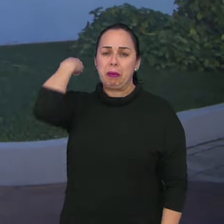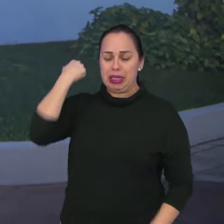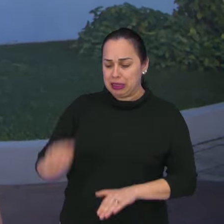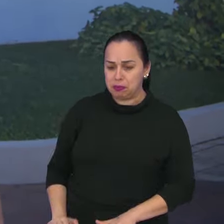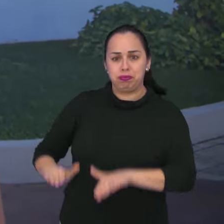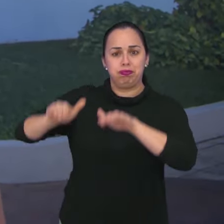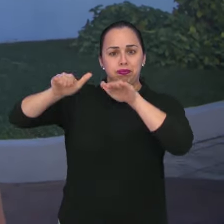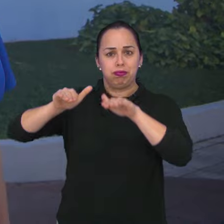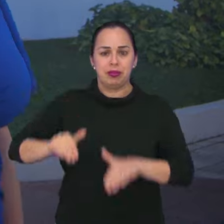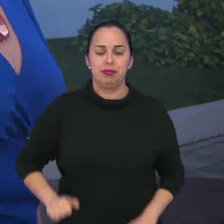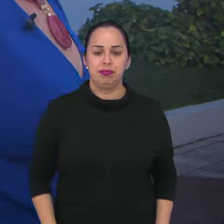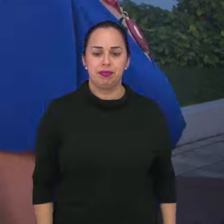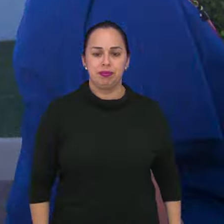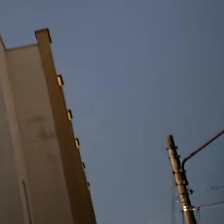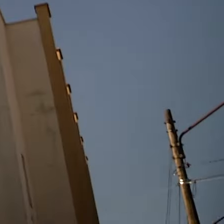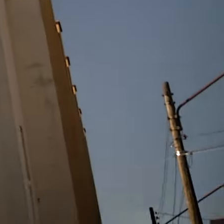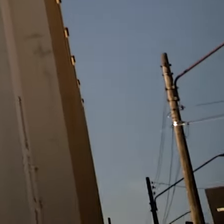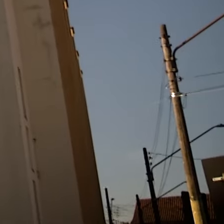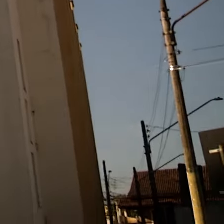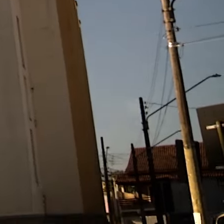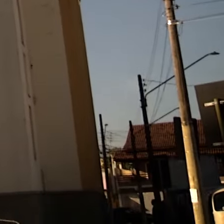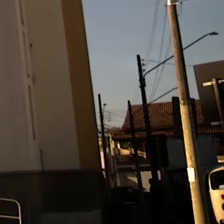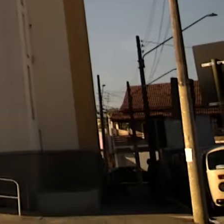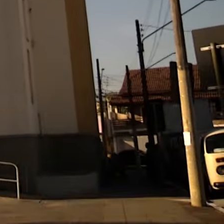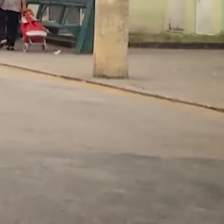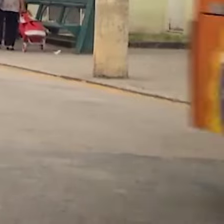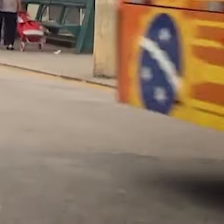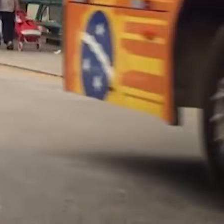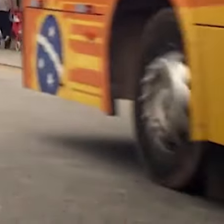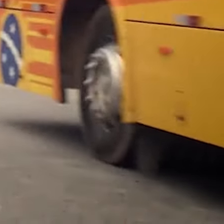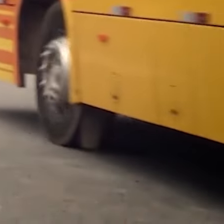sua infância aqui na cidade.